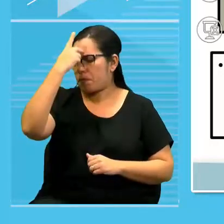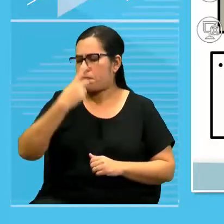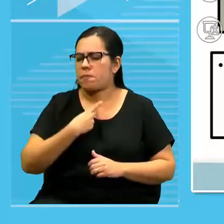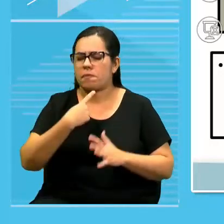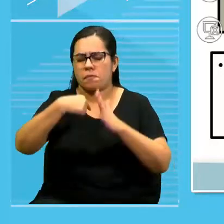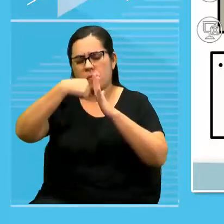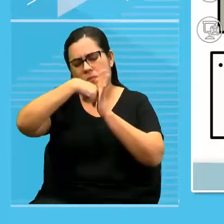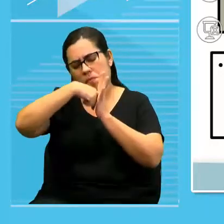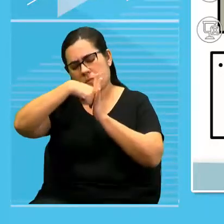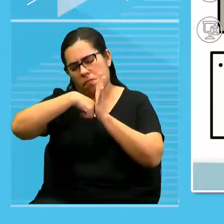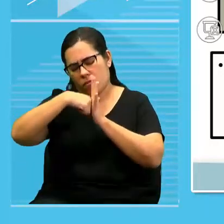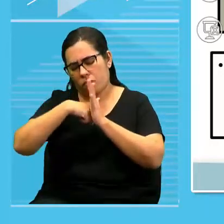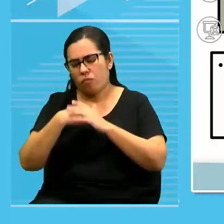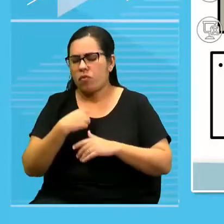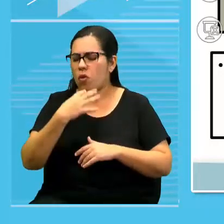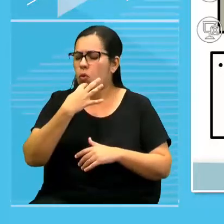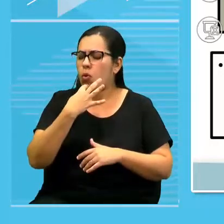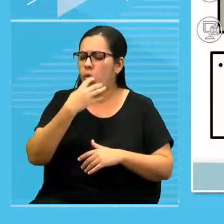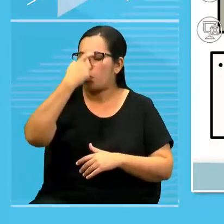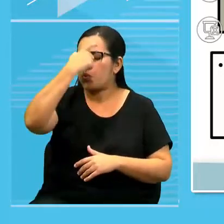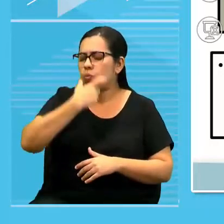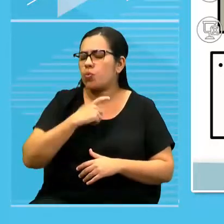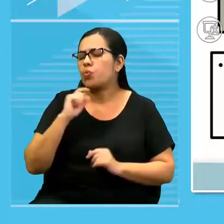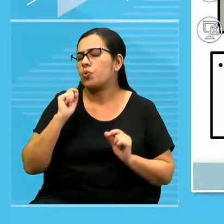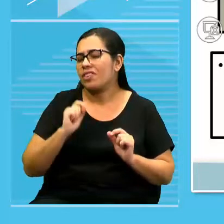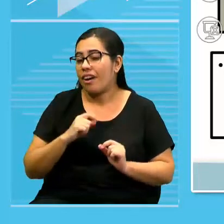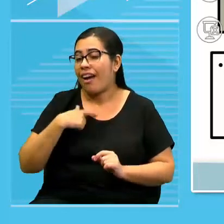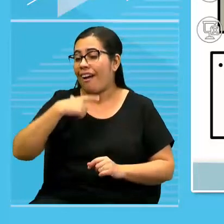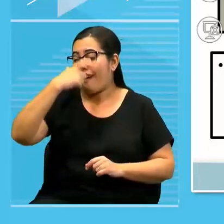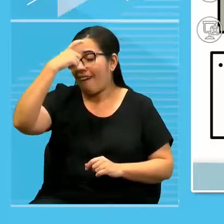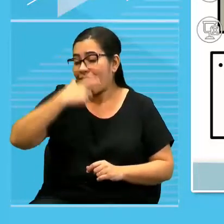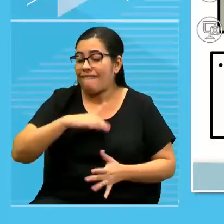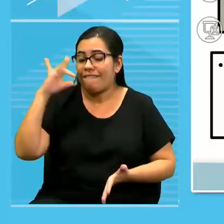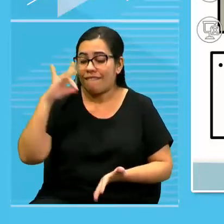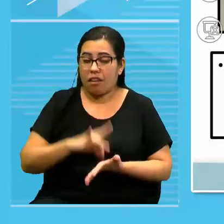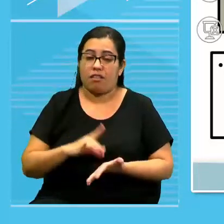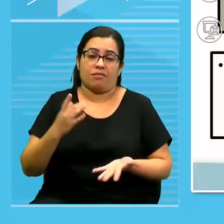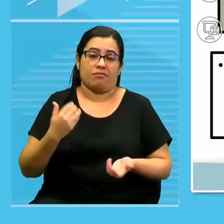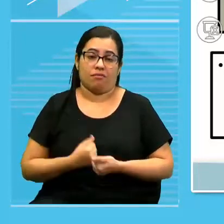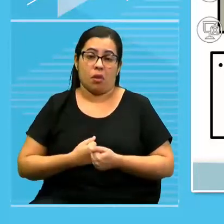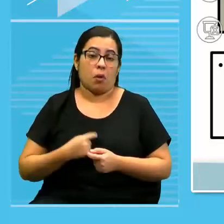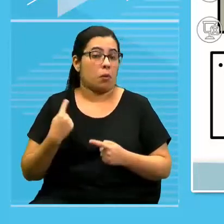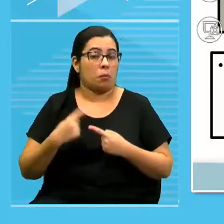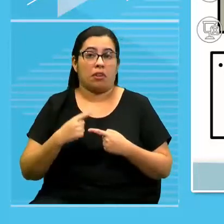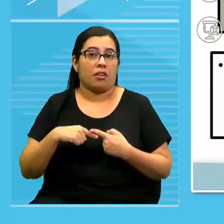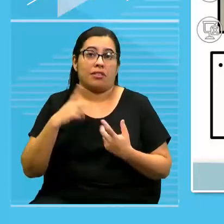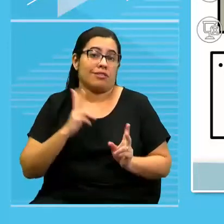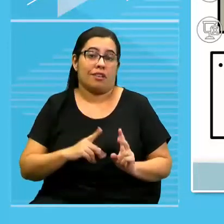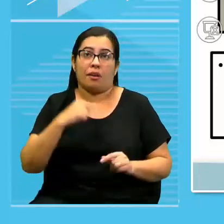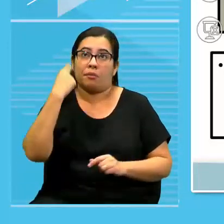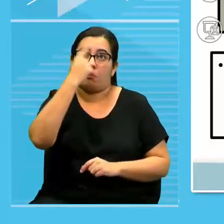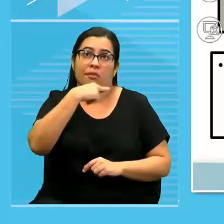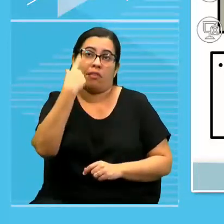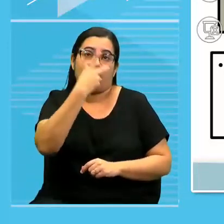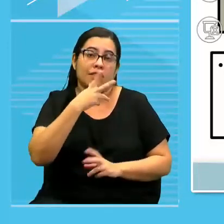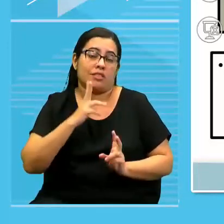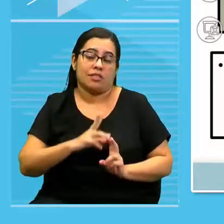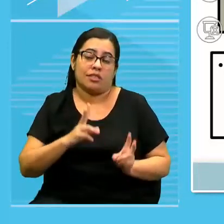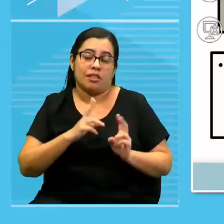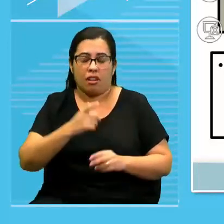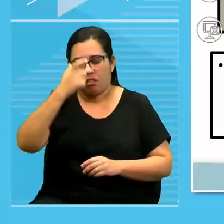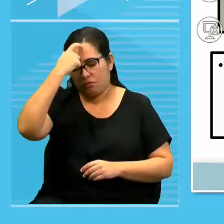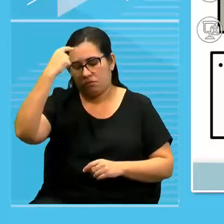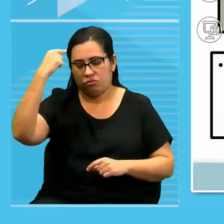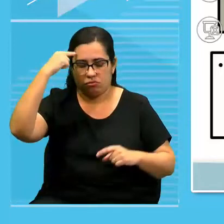ela é capaz de dizer quem ela é de verdade é ela que fica 24 horas aí né na cabeça